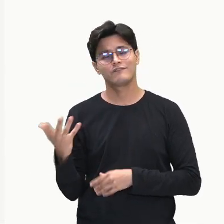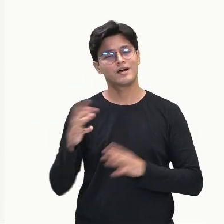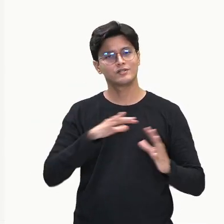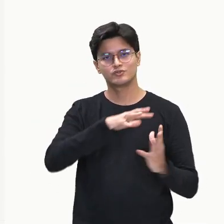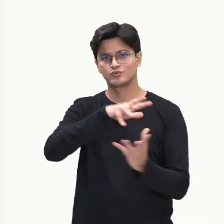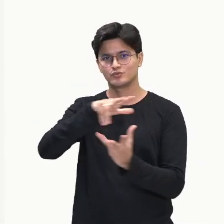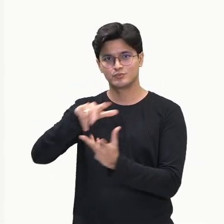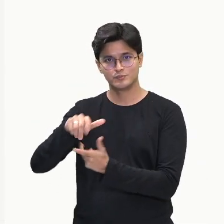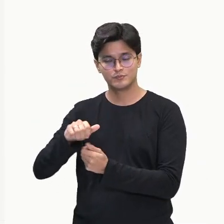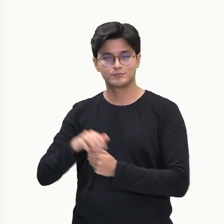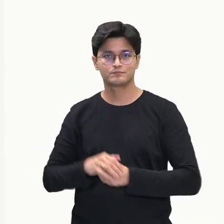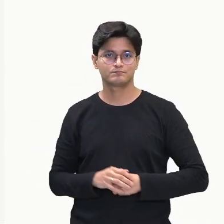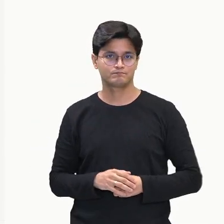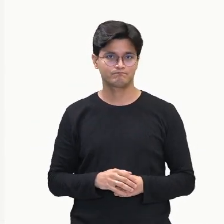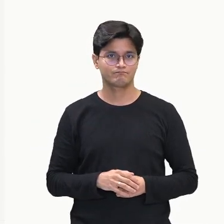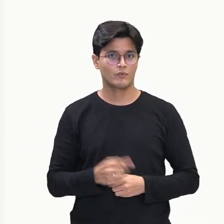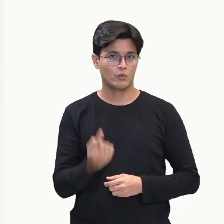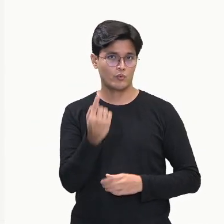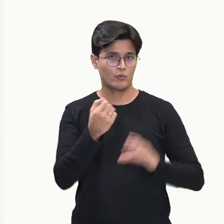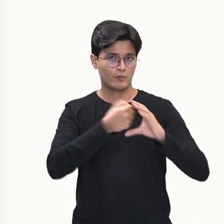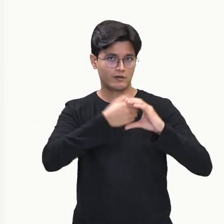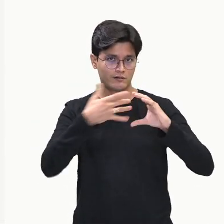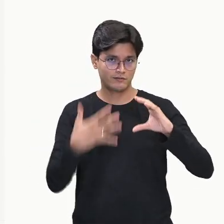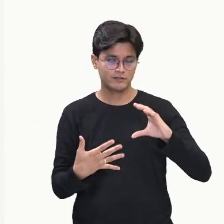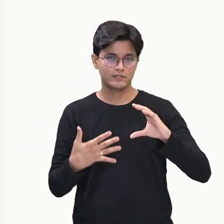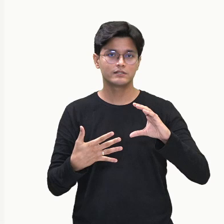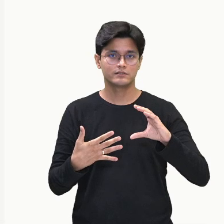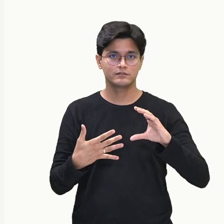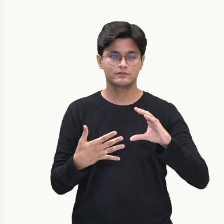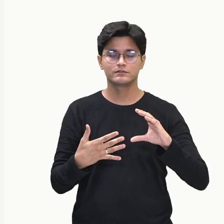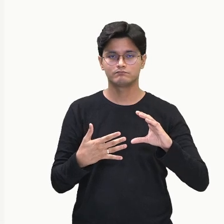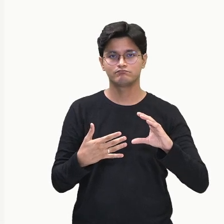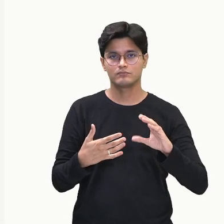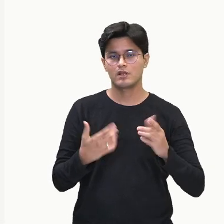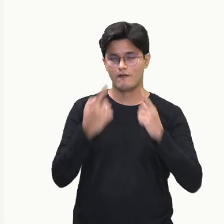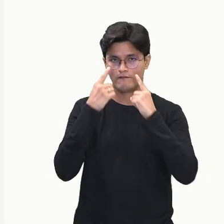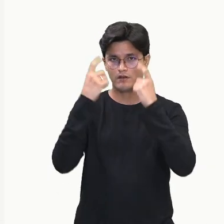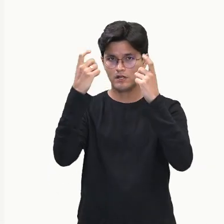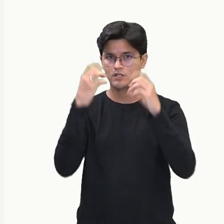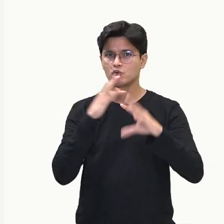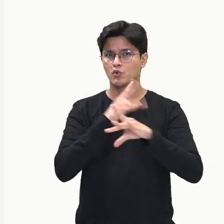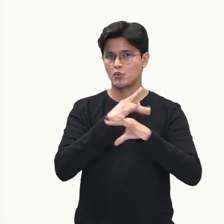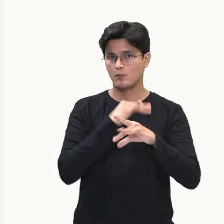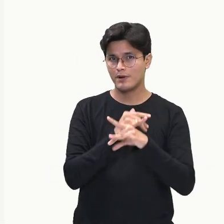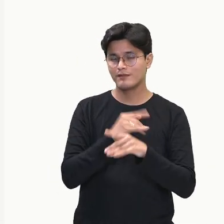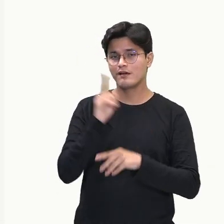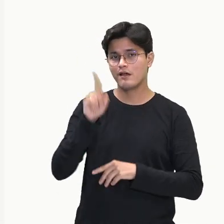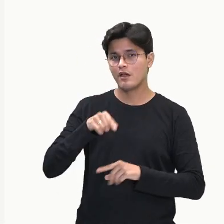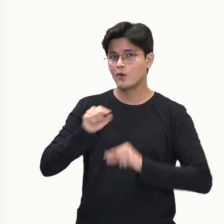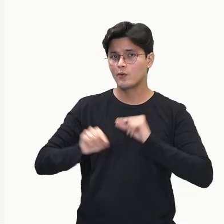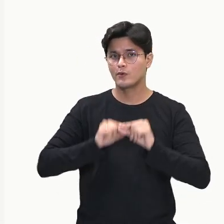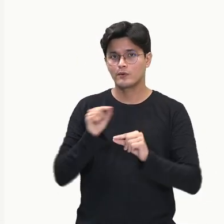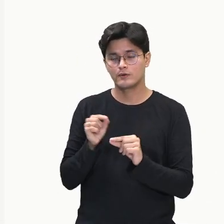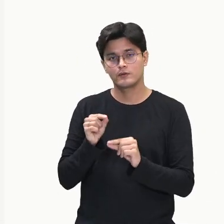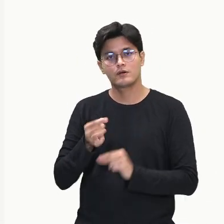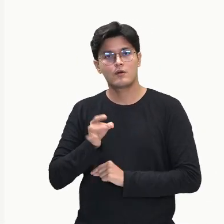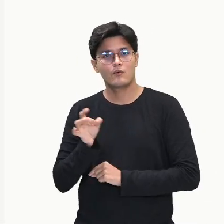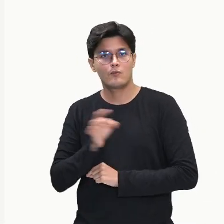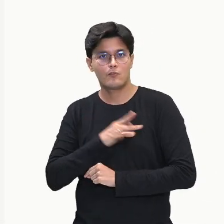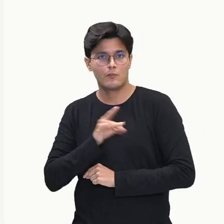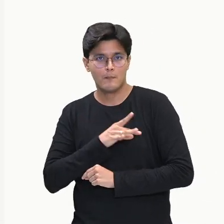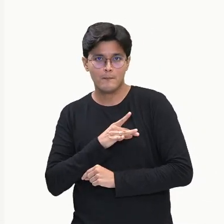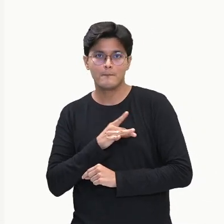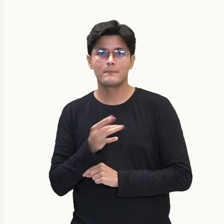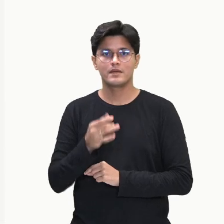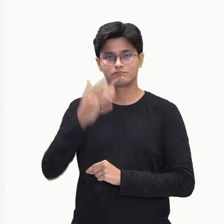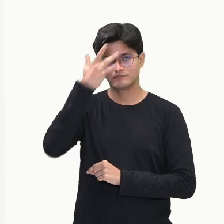sintomas da violência urbana é, sem sombra de dúvida, o medo das pessoas, assim como